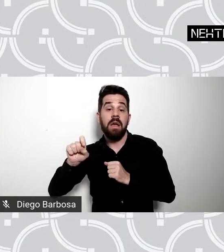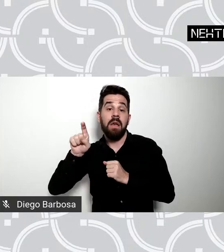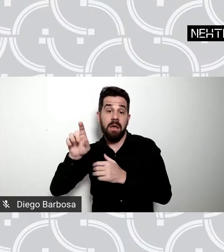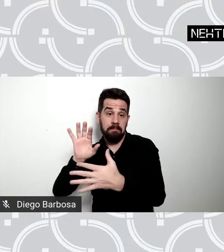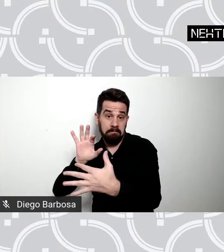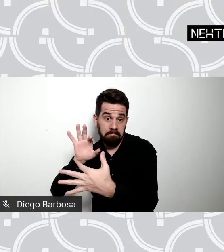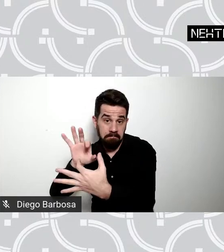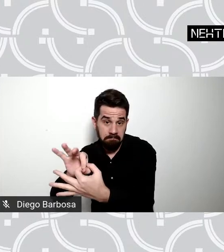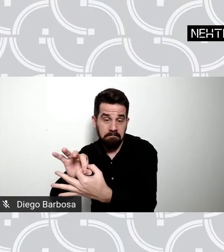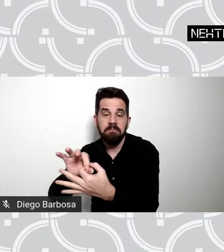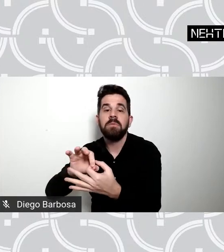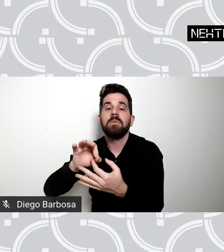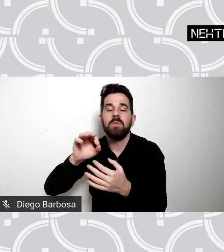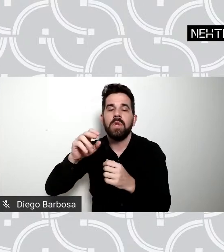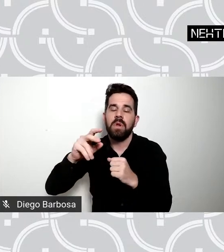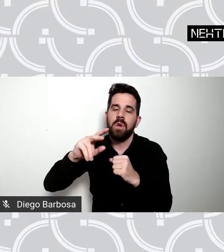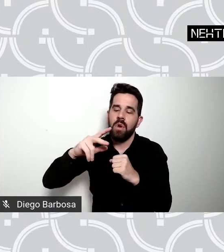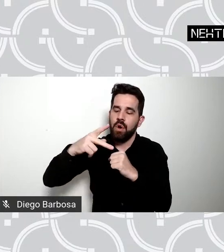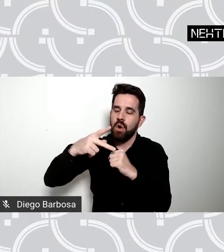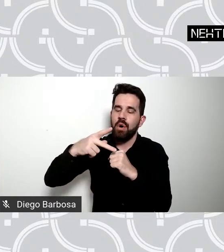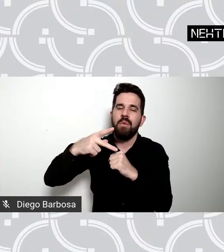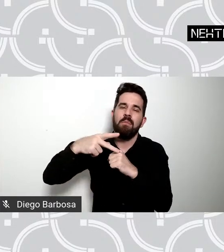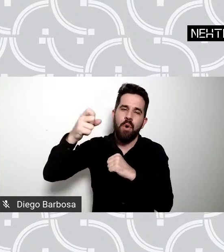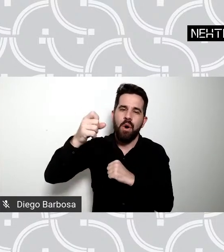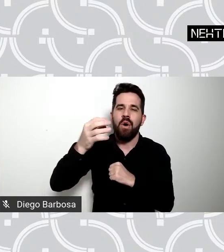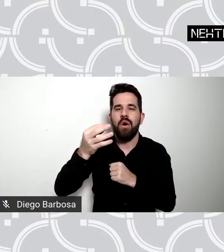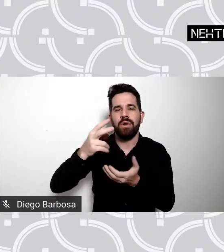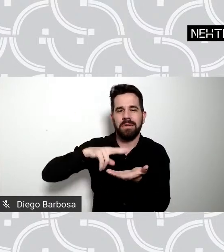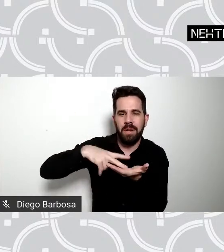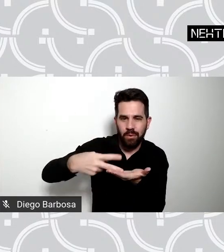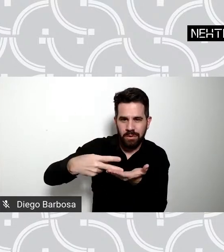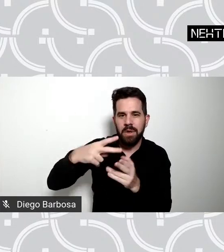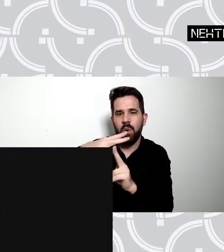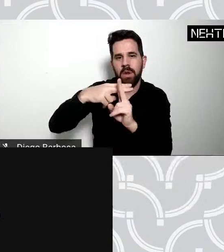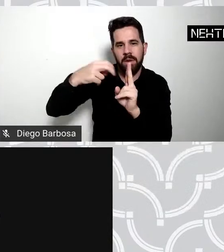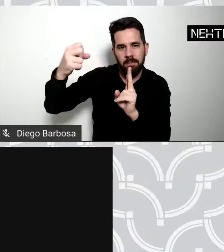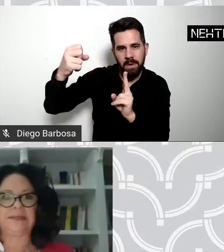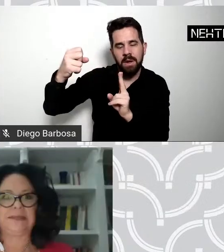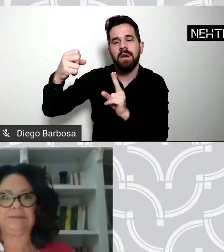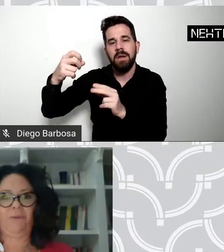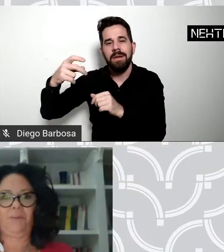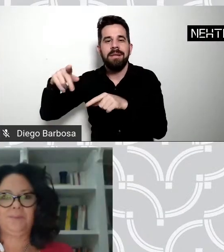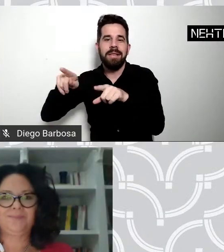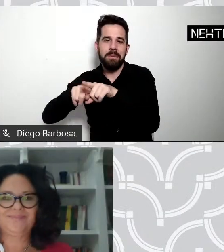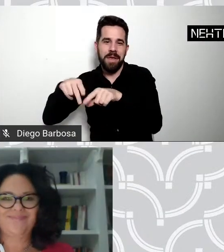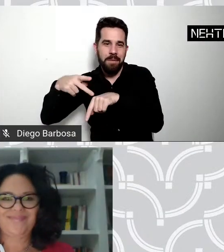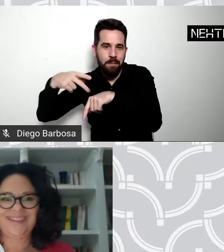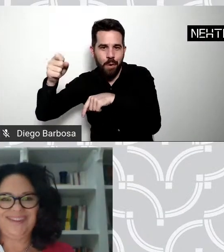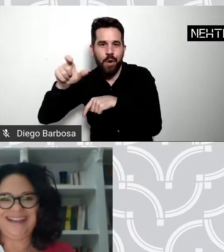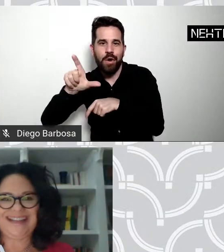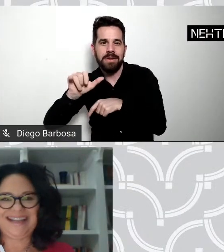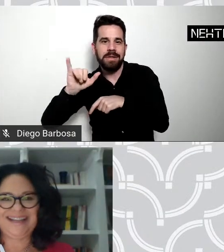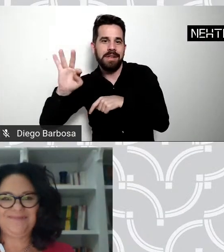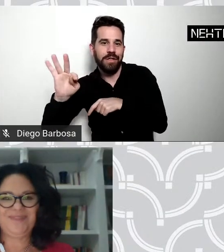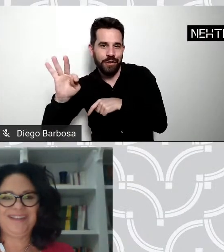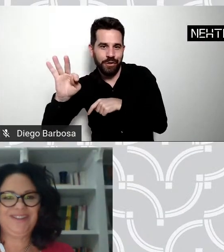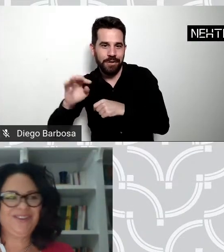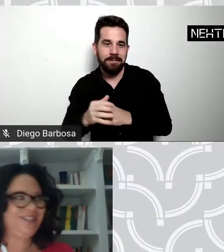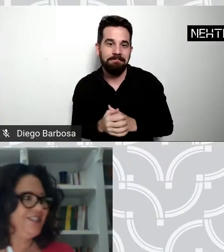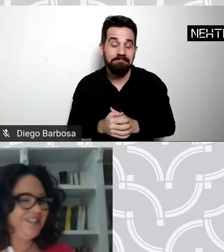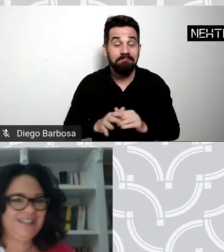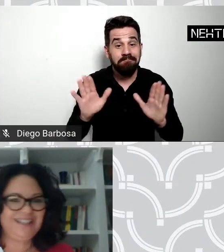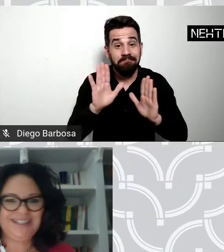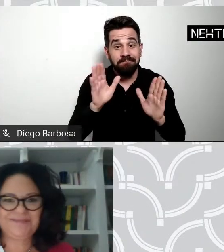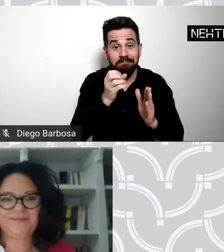UNB. Então, vou convidar a professora Germana à tela. Boa noite, Olá, Germana.